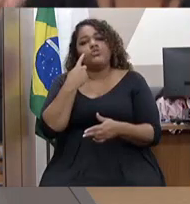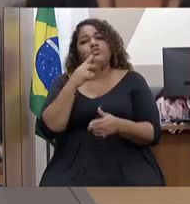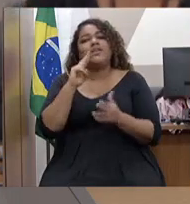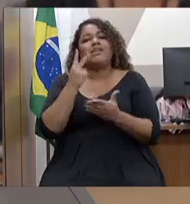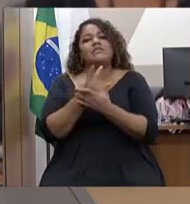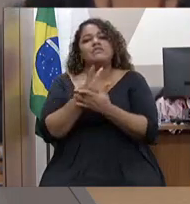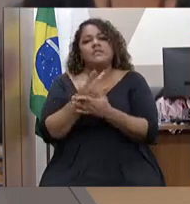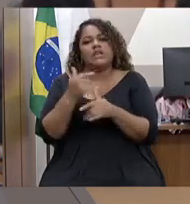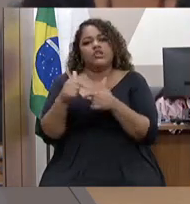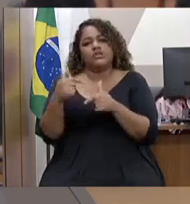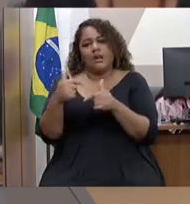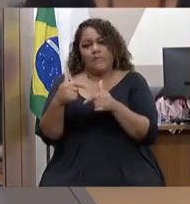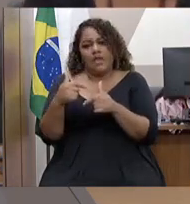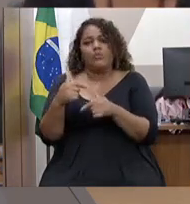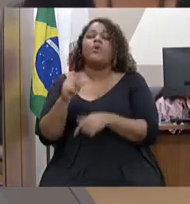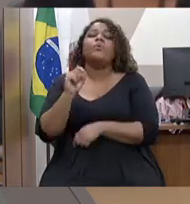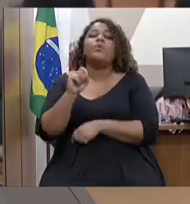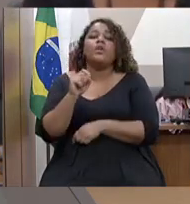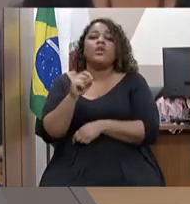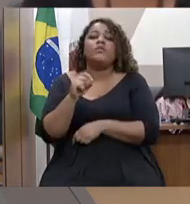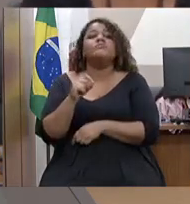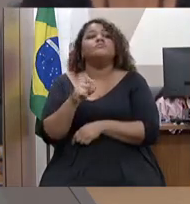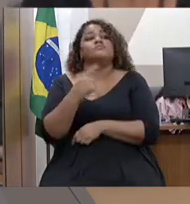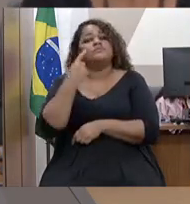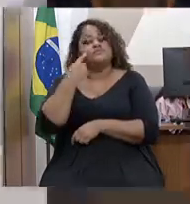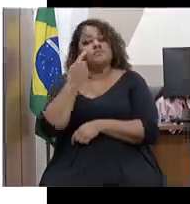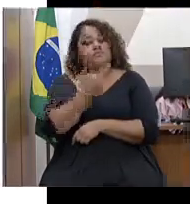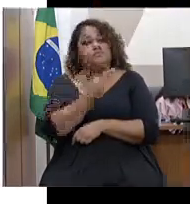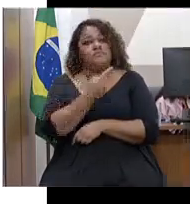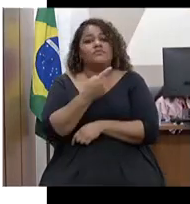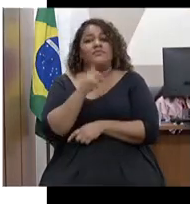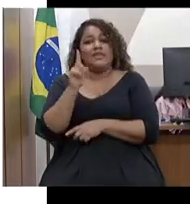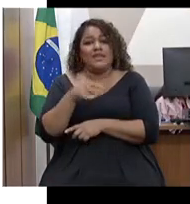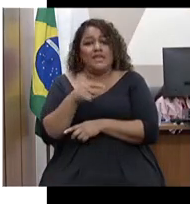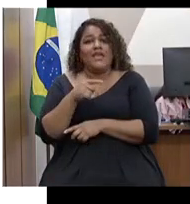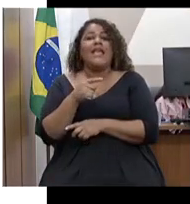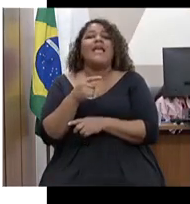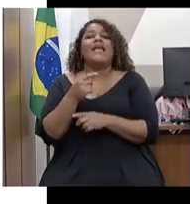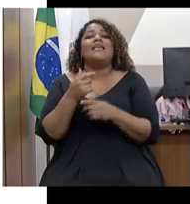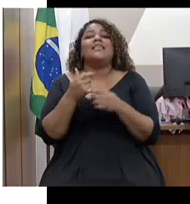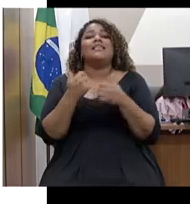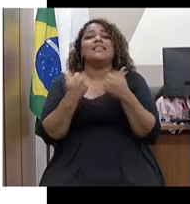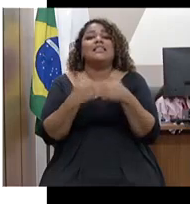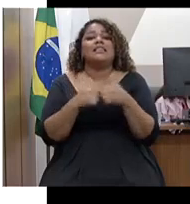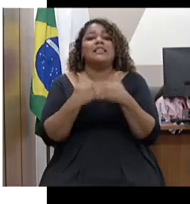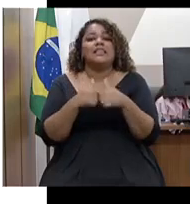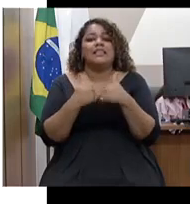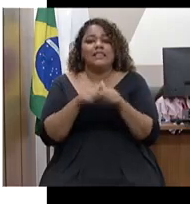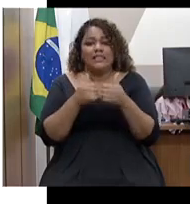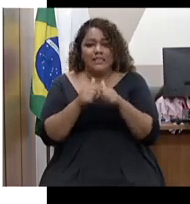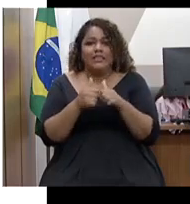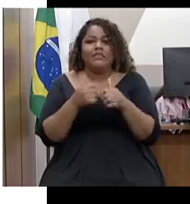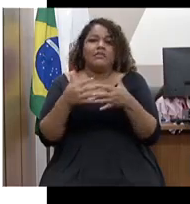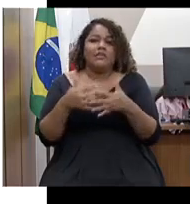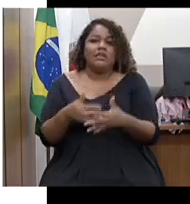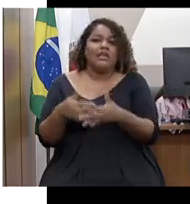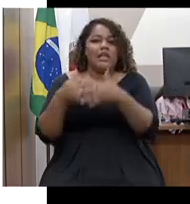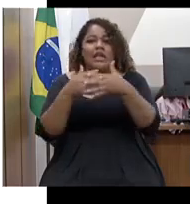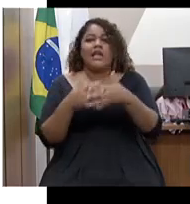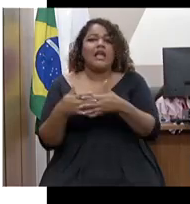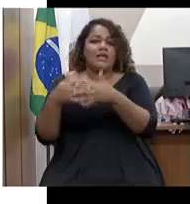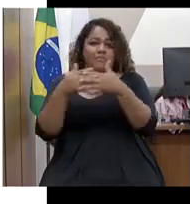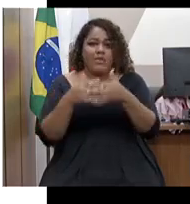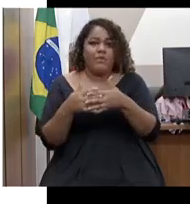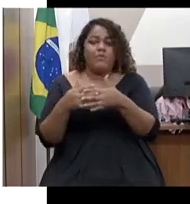tamanho do quadrado ali gente de veículo de transporte ou seja o trânsito no Brasil assim como na sociedade em geral